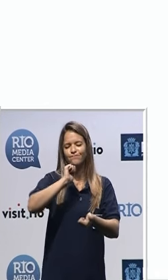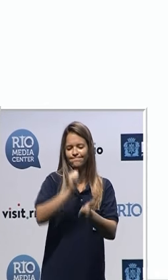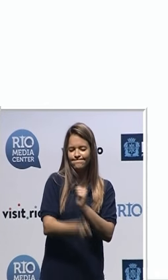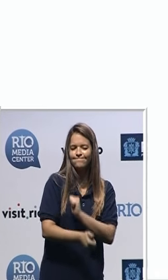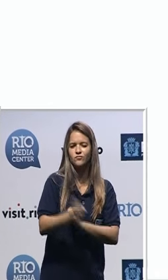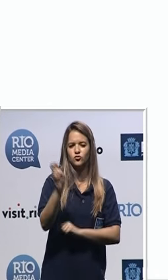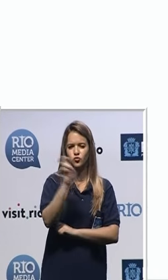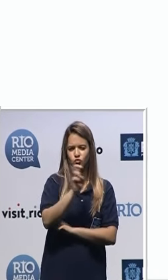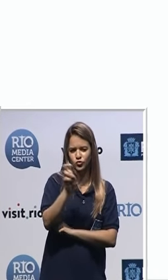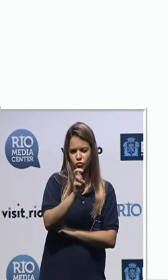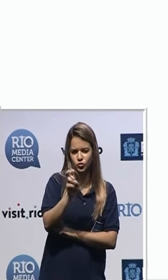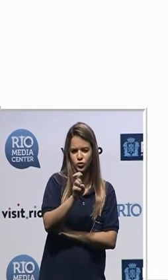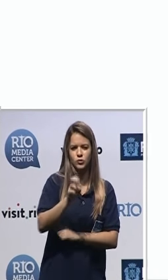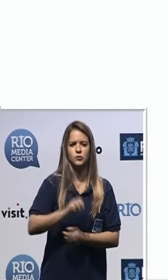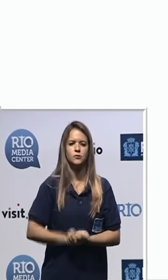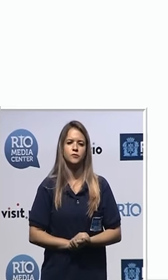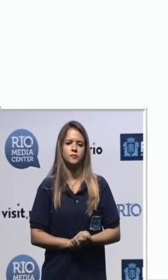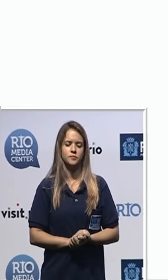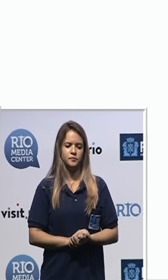tetracampeões.